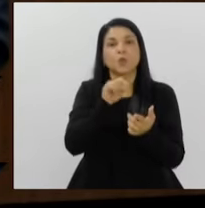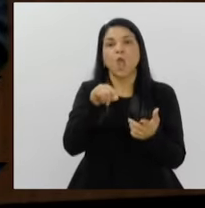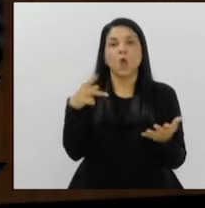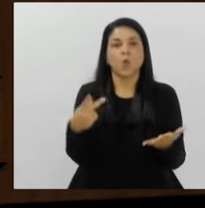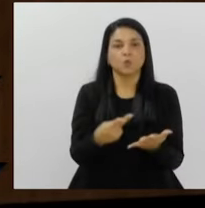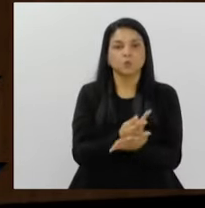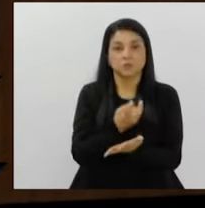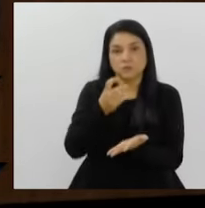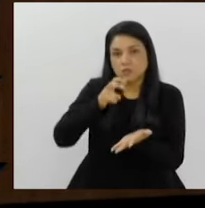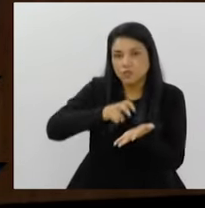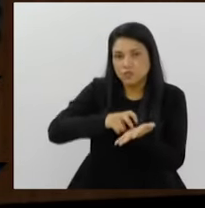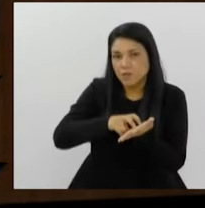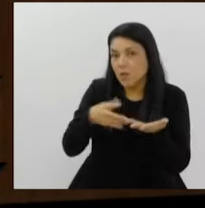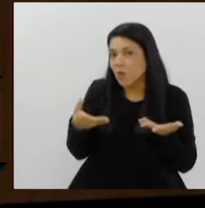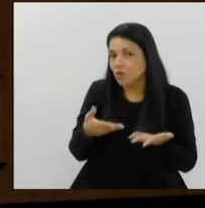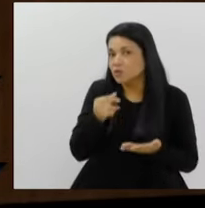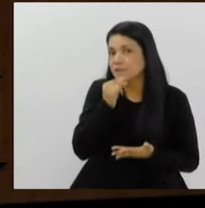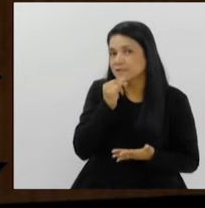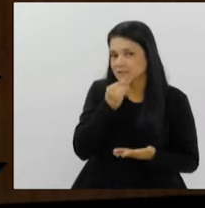hoje de manhã